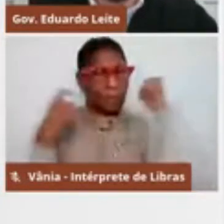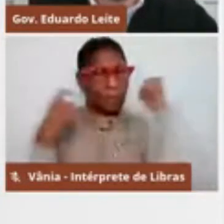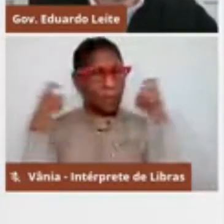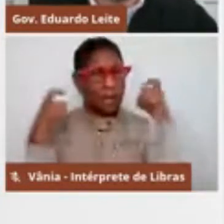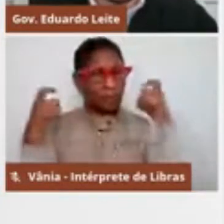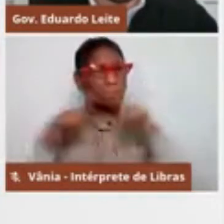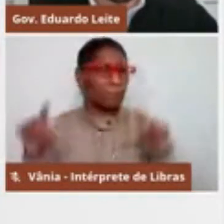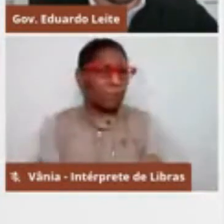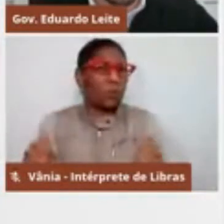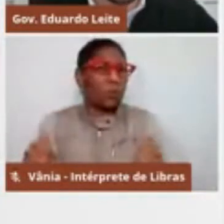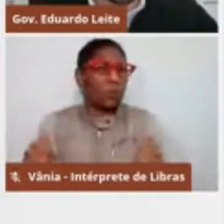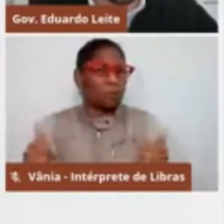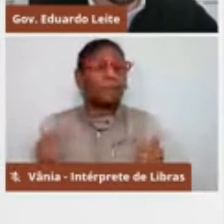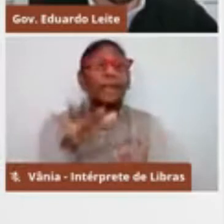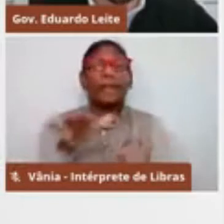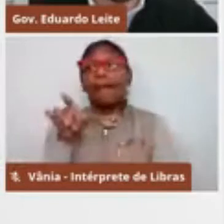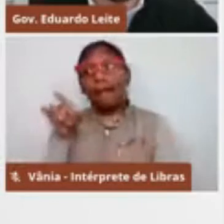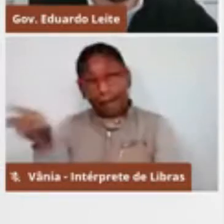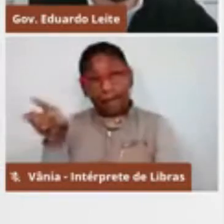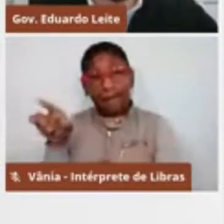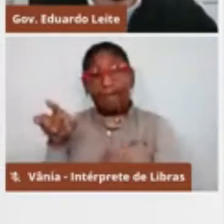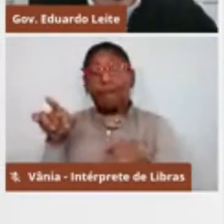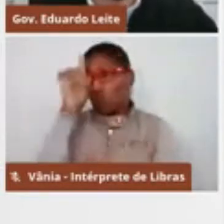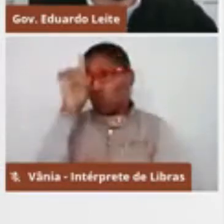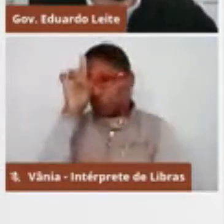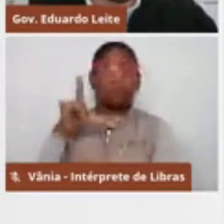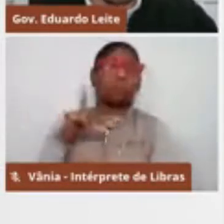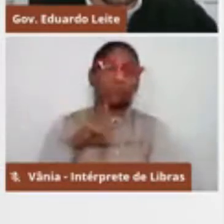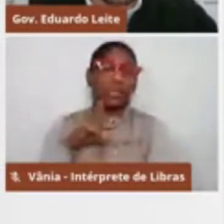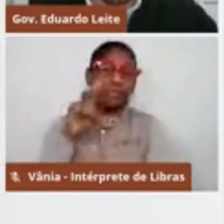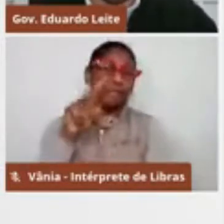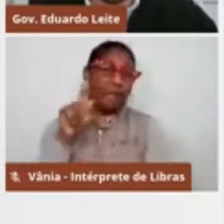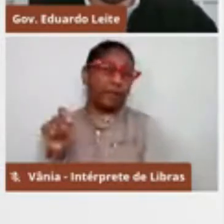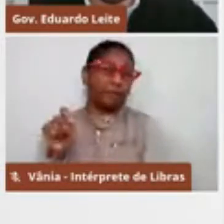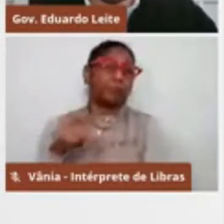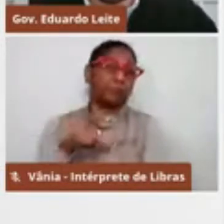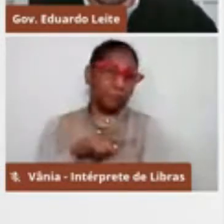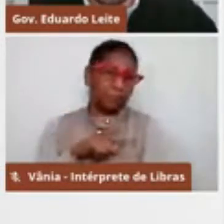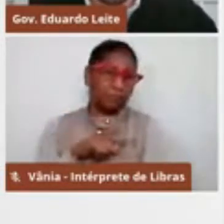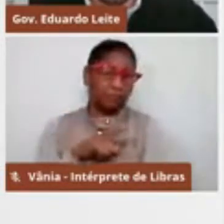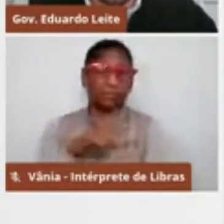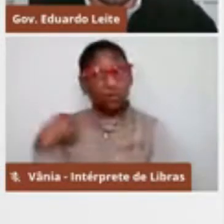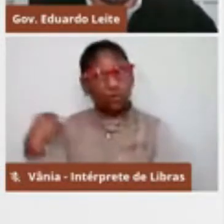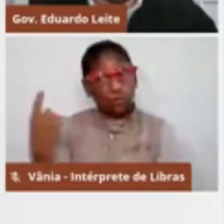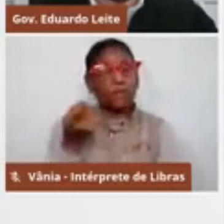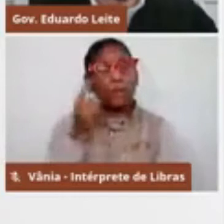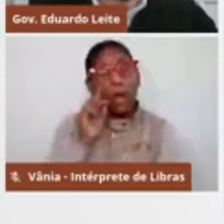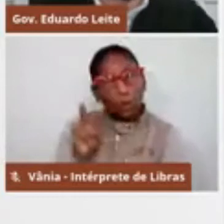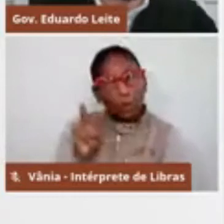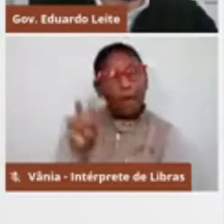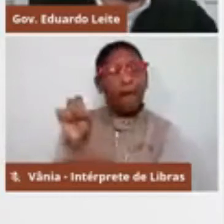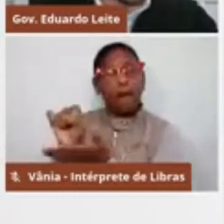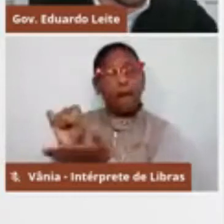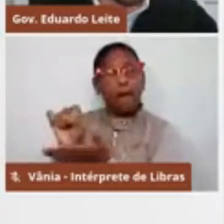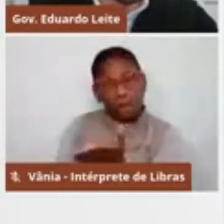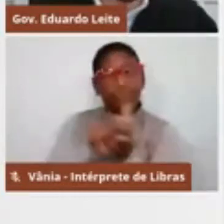a capacidade hospitalar desta região ainda é grande e nos faz acompanhar, analisar esta